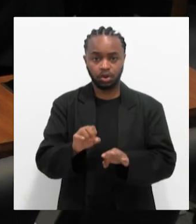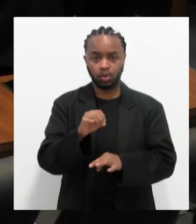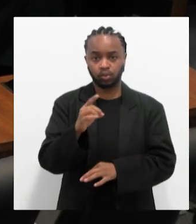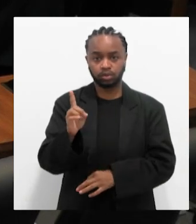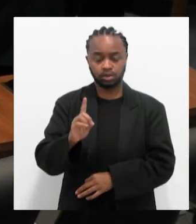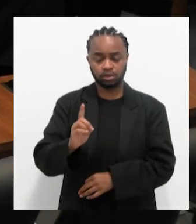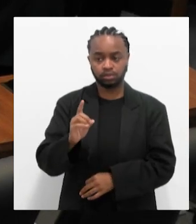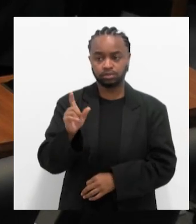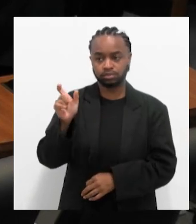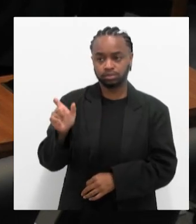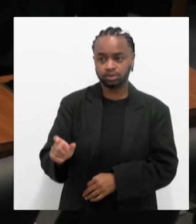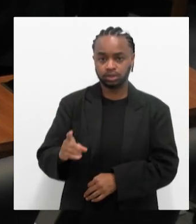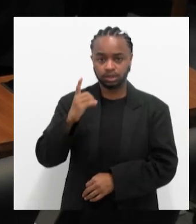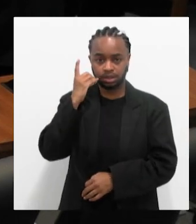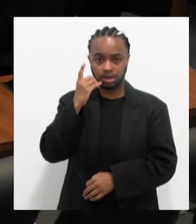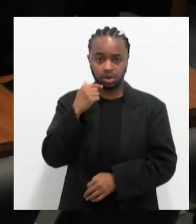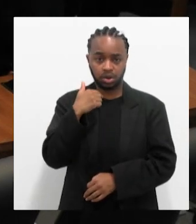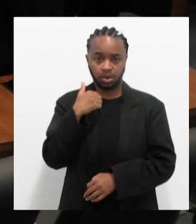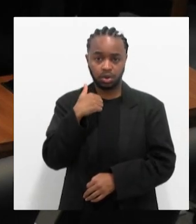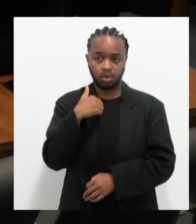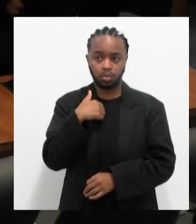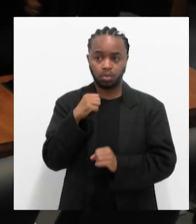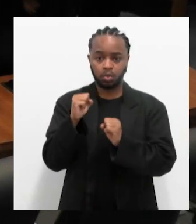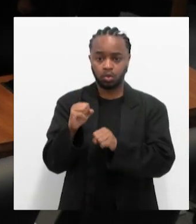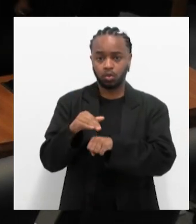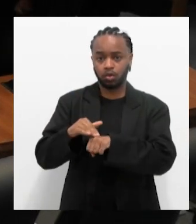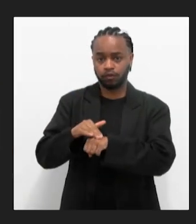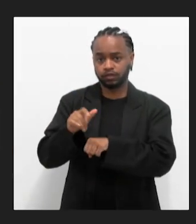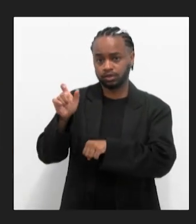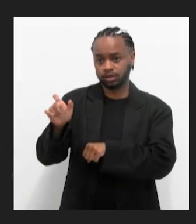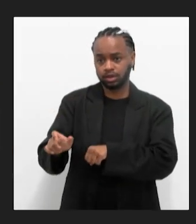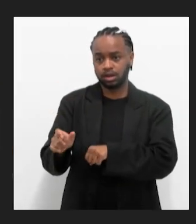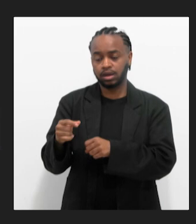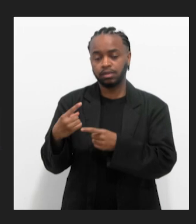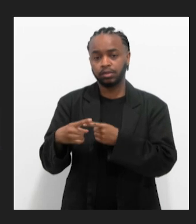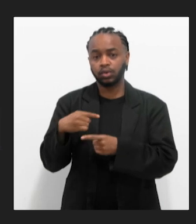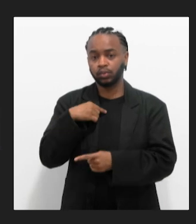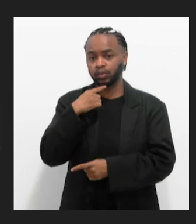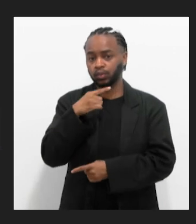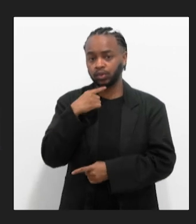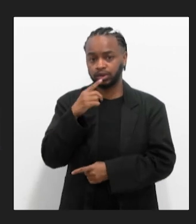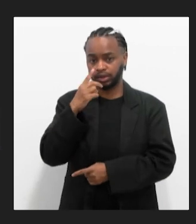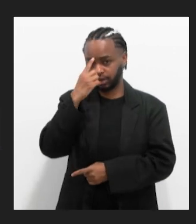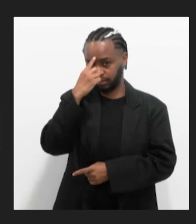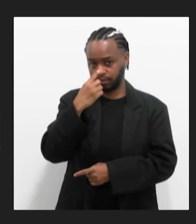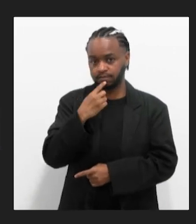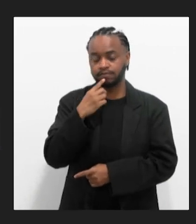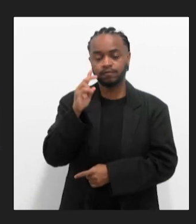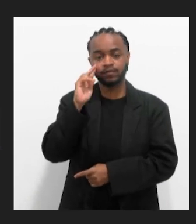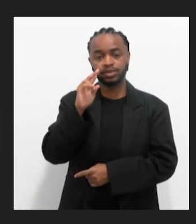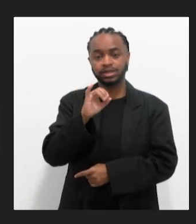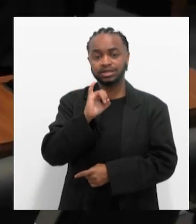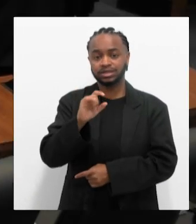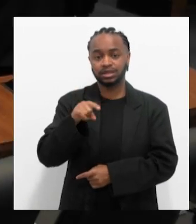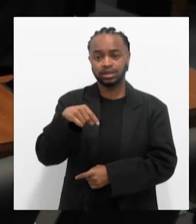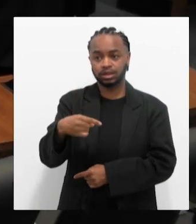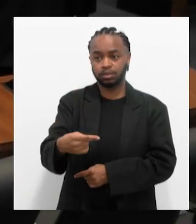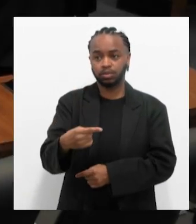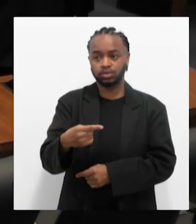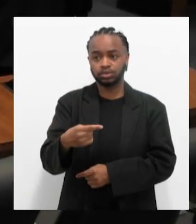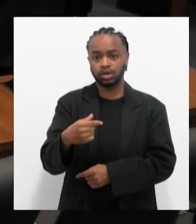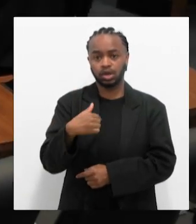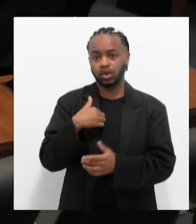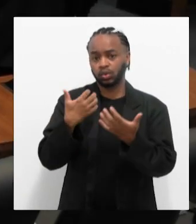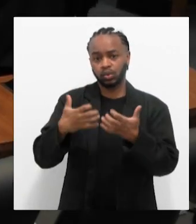Ju, eu posso ouvir da Tia Ju, eu estou sem a imagem, se pode fazer depois, eu não